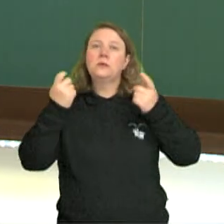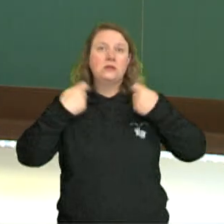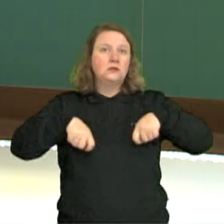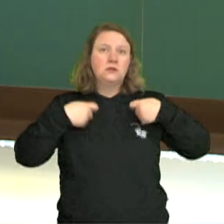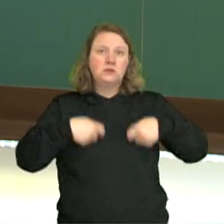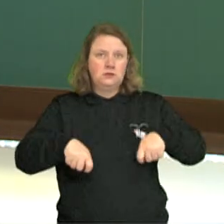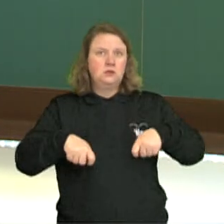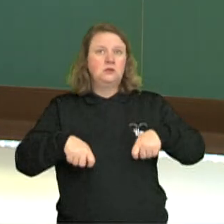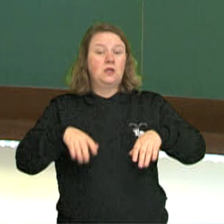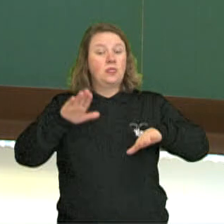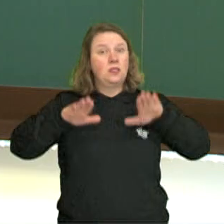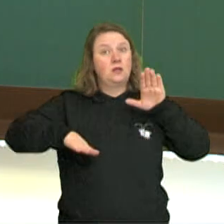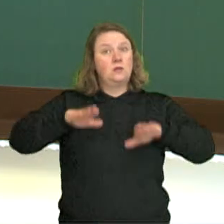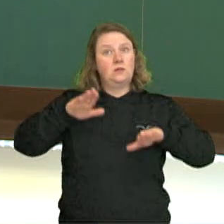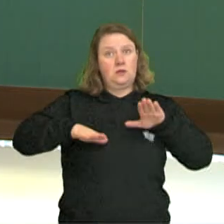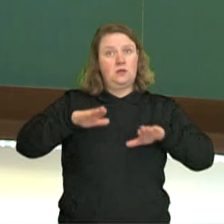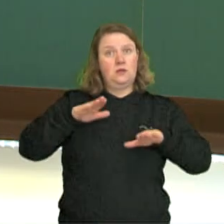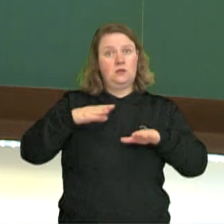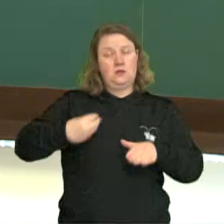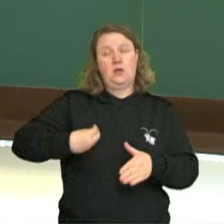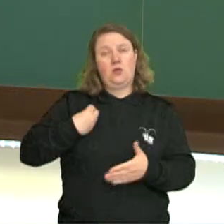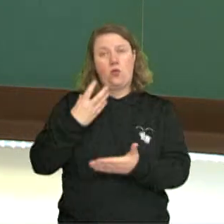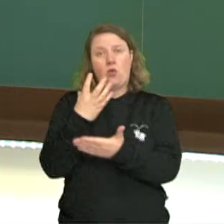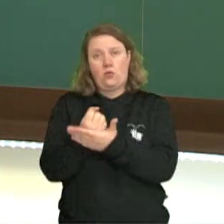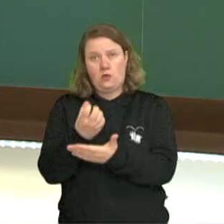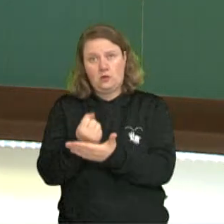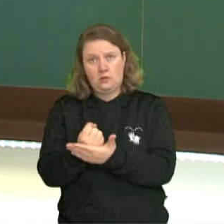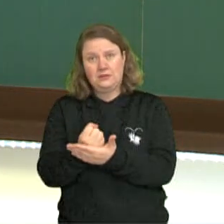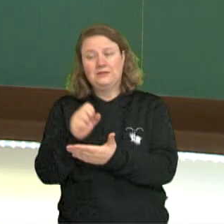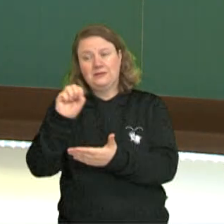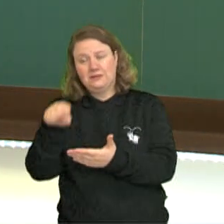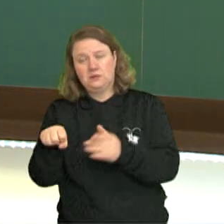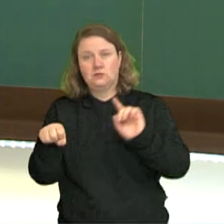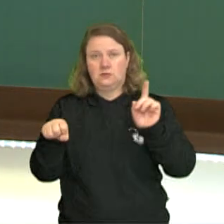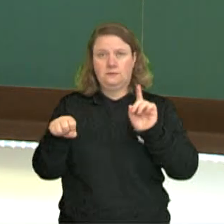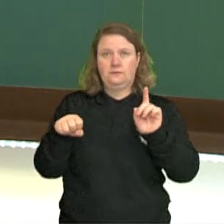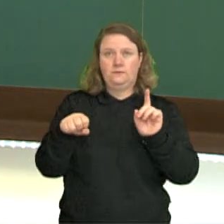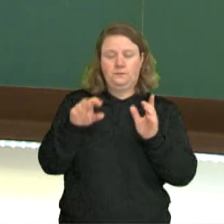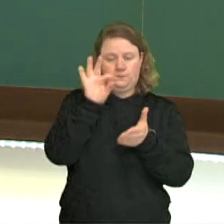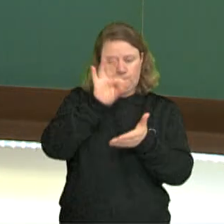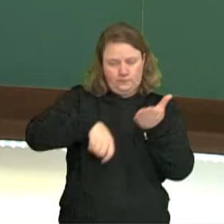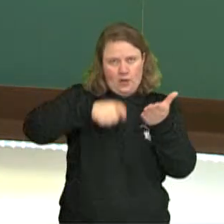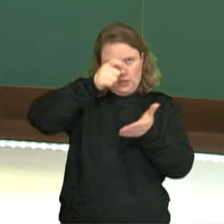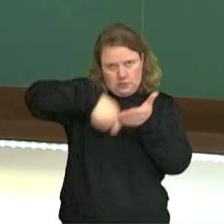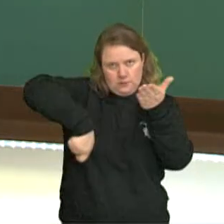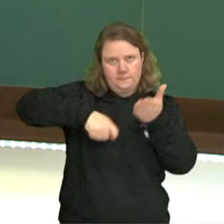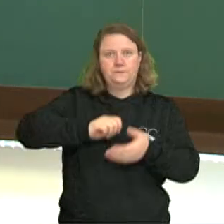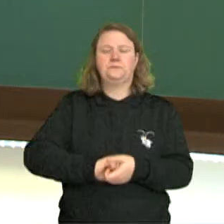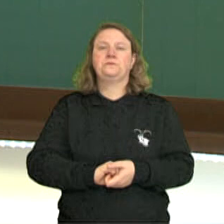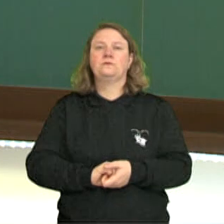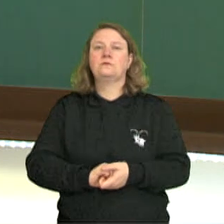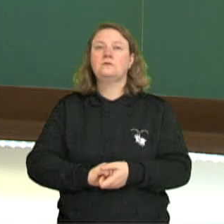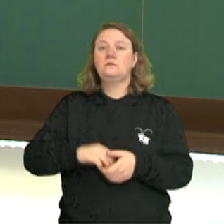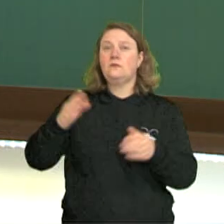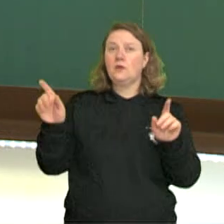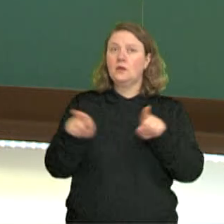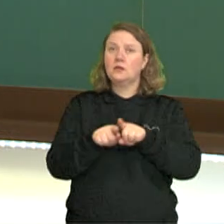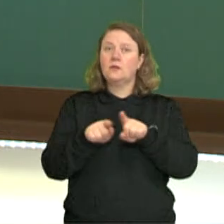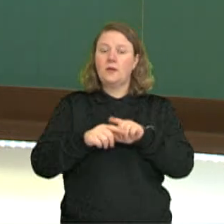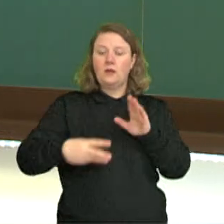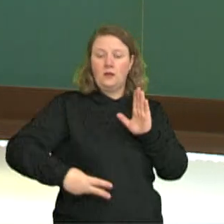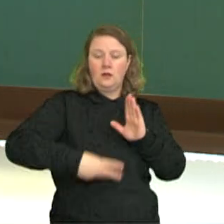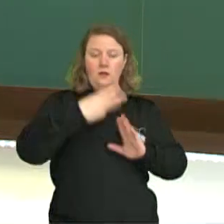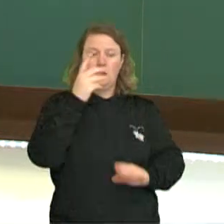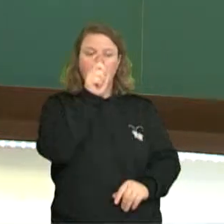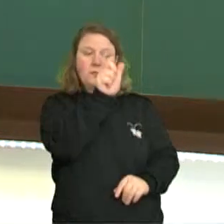de classificação das biografias, autorizadas e não autorizadas. E são contadas em terceira pessoa, né? Como se fosse um